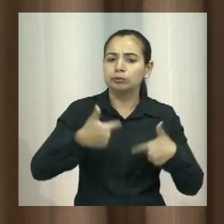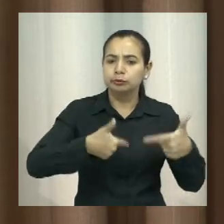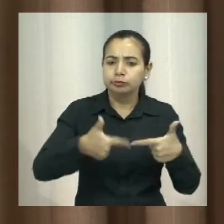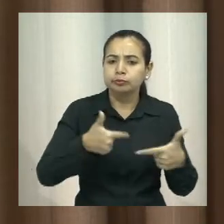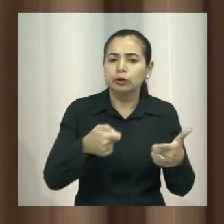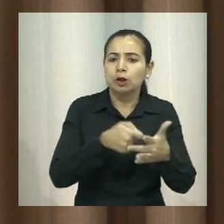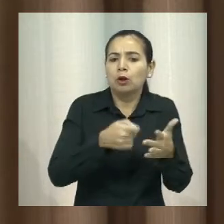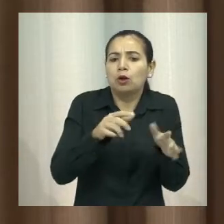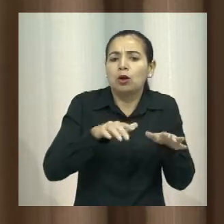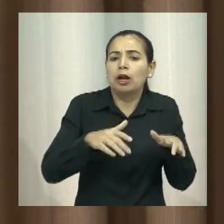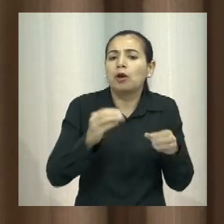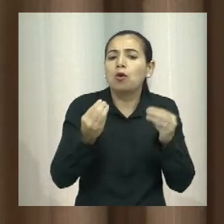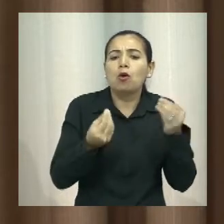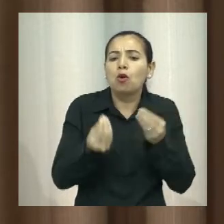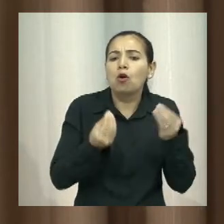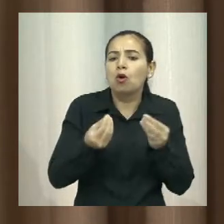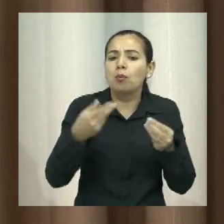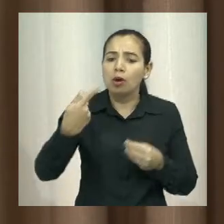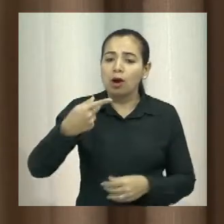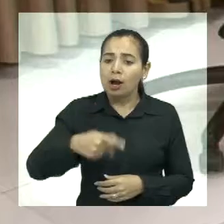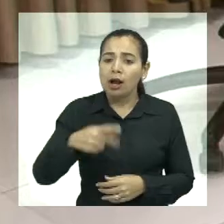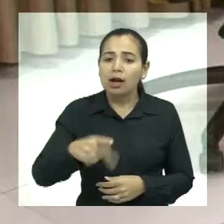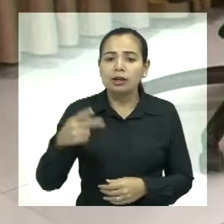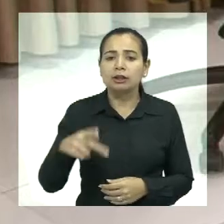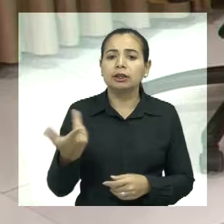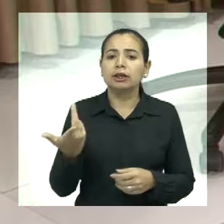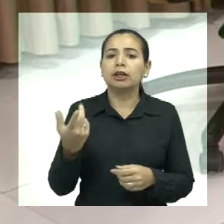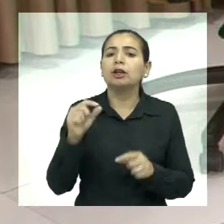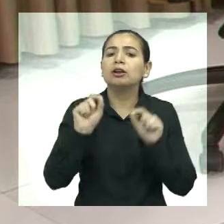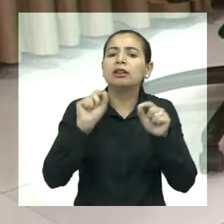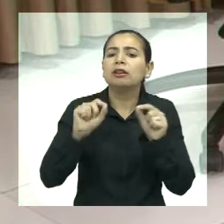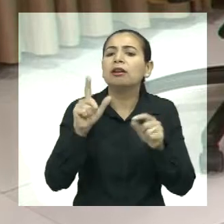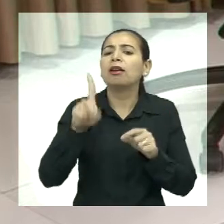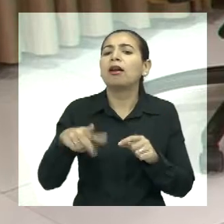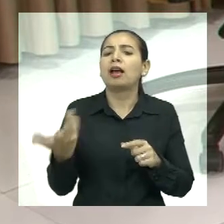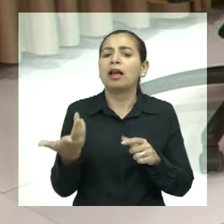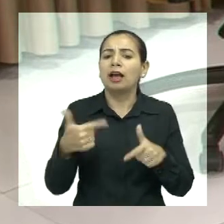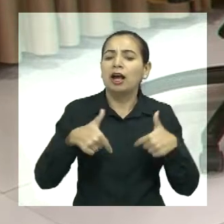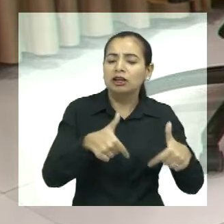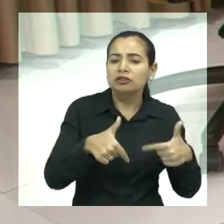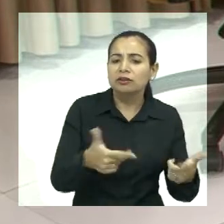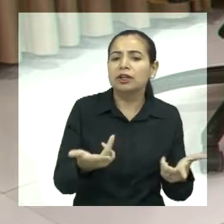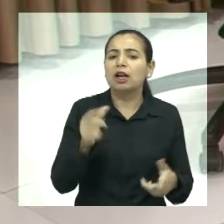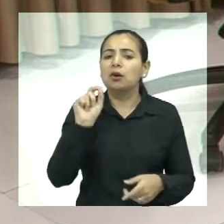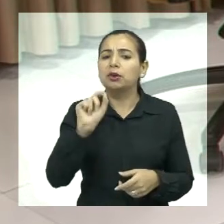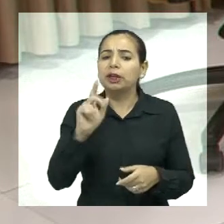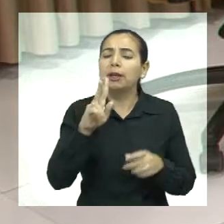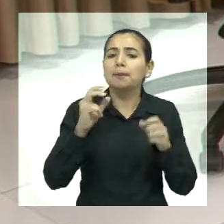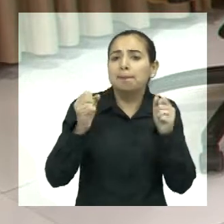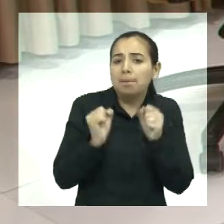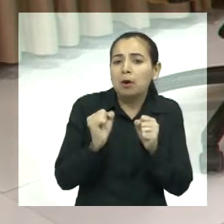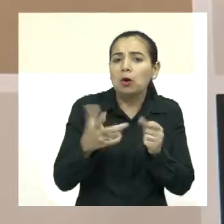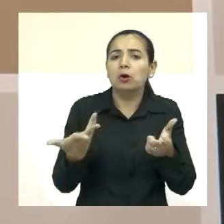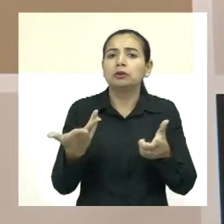é essa aqui no município. Vereador, eu gostaria que você falasse que atividades são essas, quem deve participar, quem é que vai estar envolvido nisso. Sim,